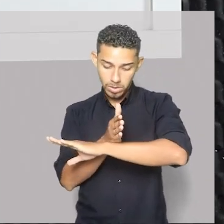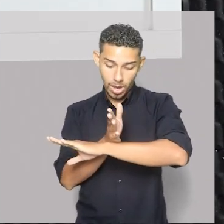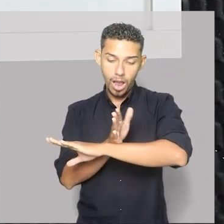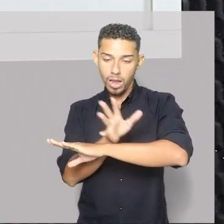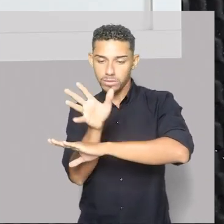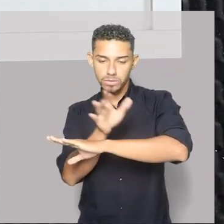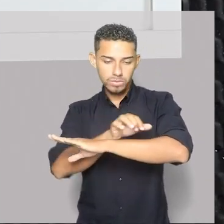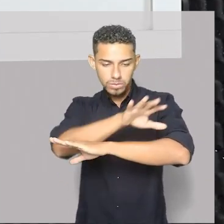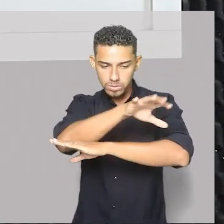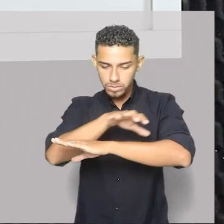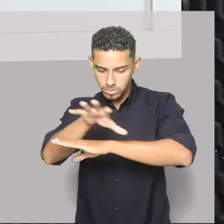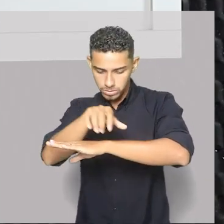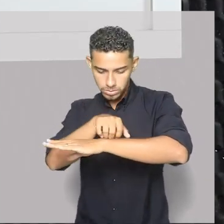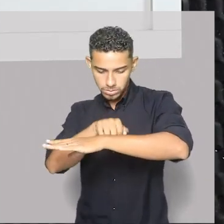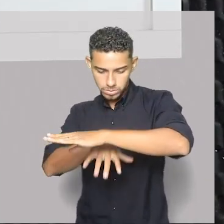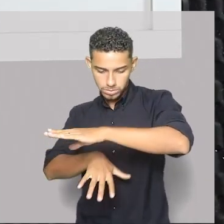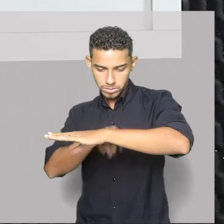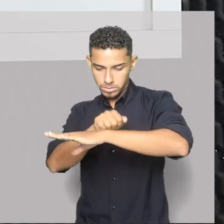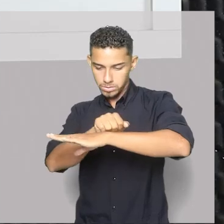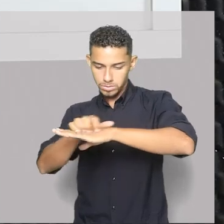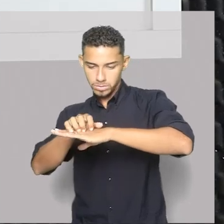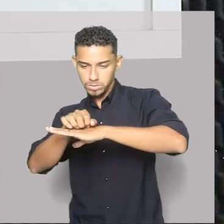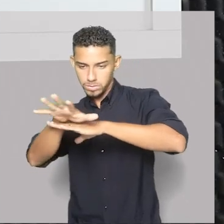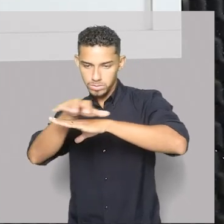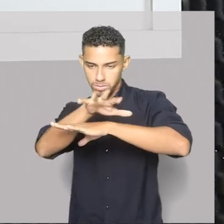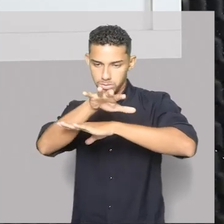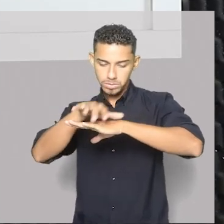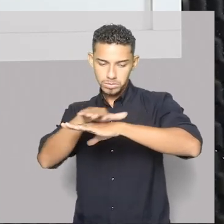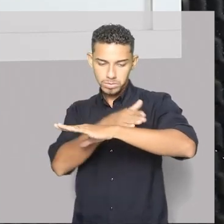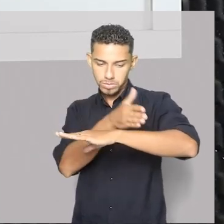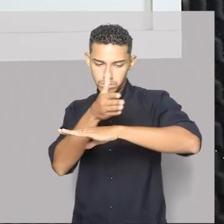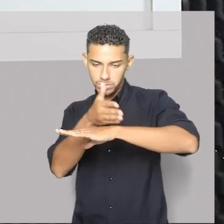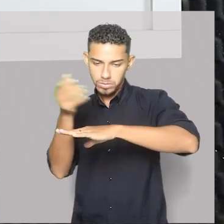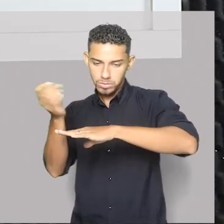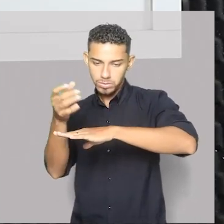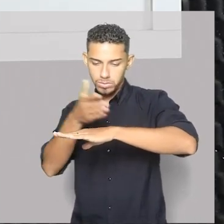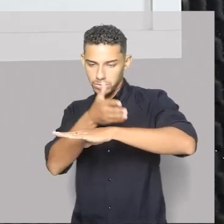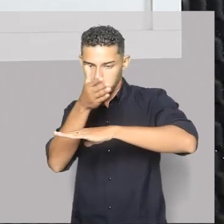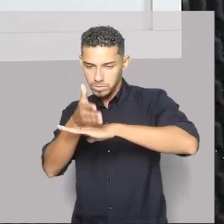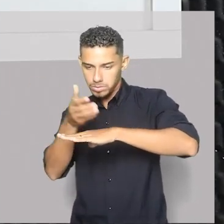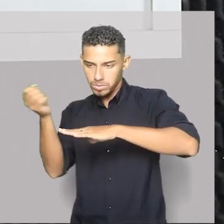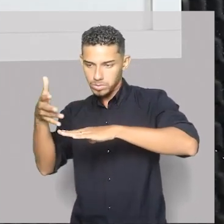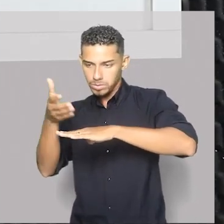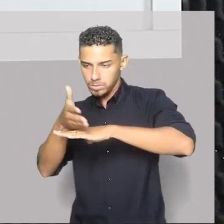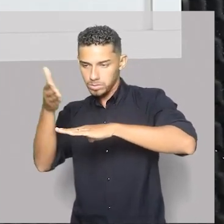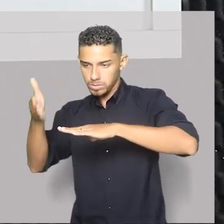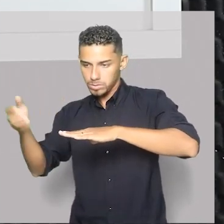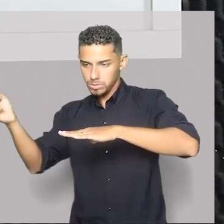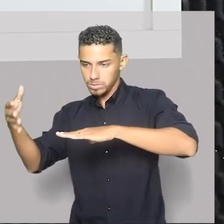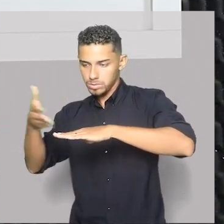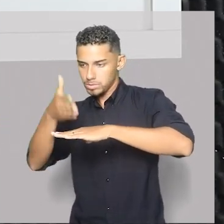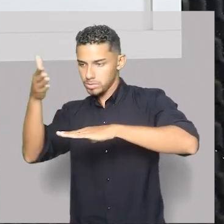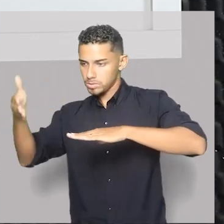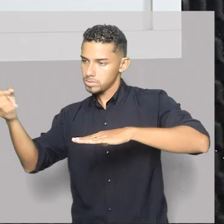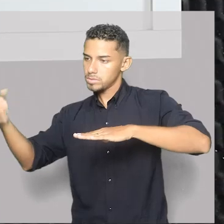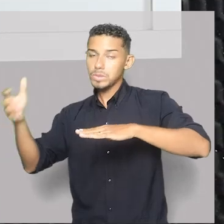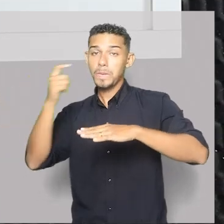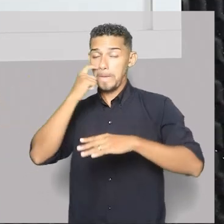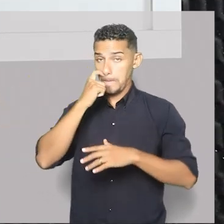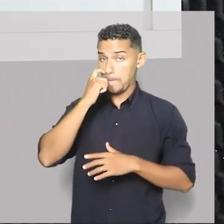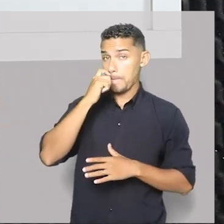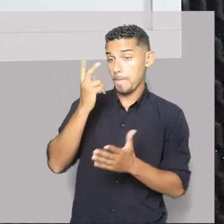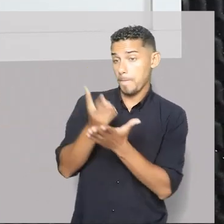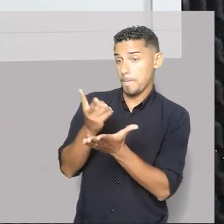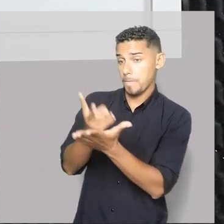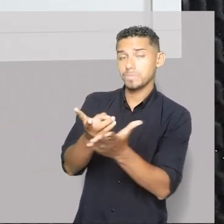também é um ancestral e as características que surgem são novidades, que são vantajosas e vão se mantendo, né, ao longo